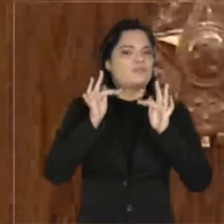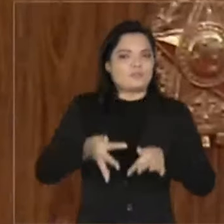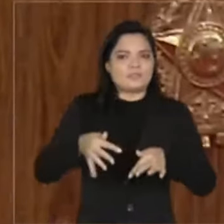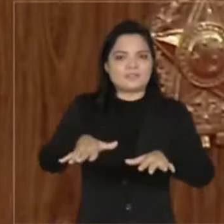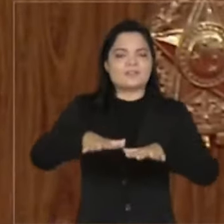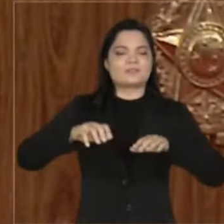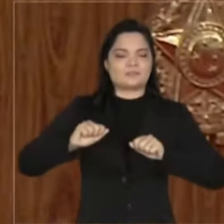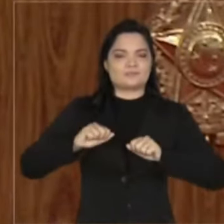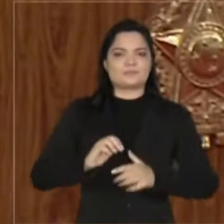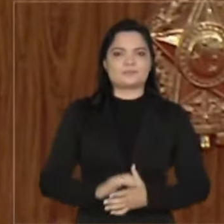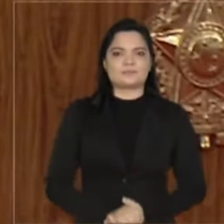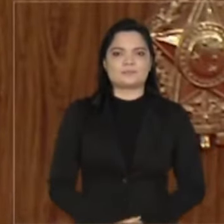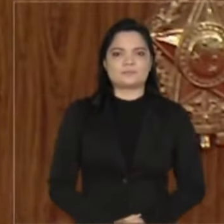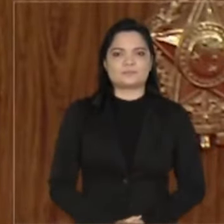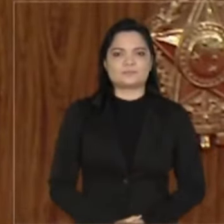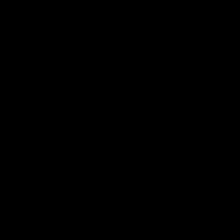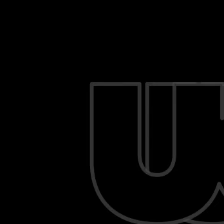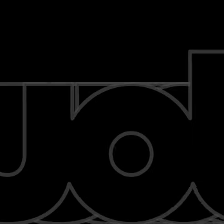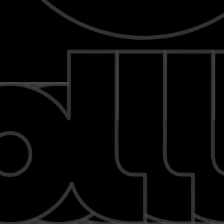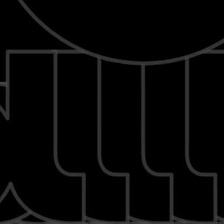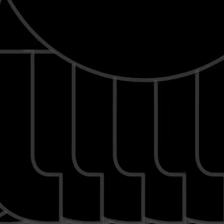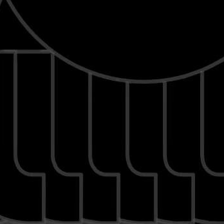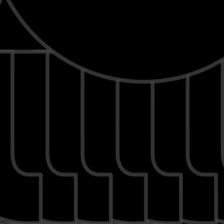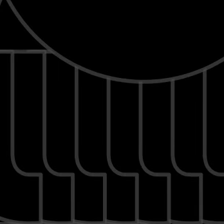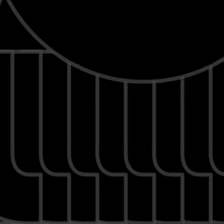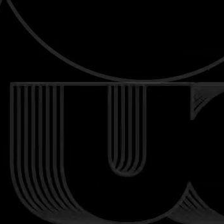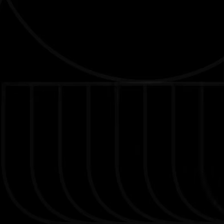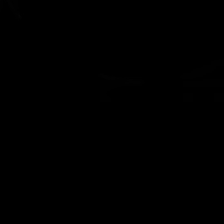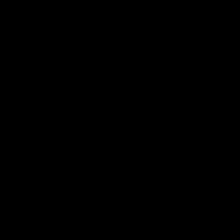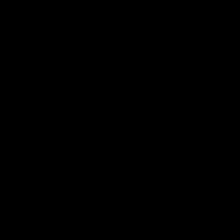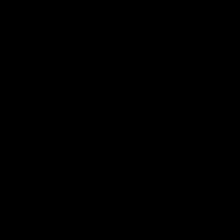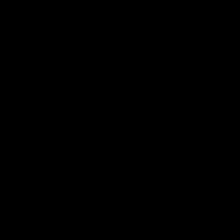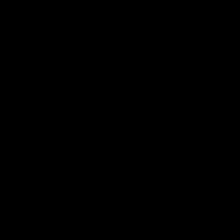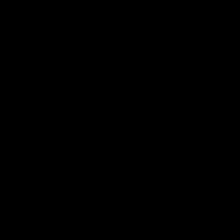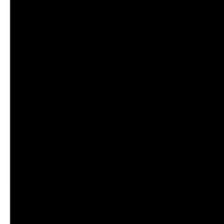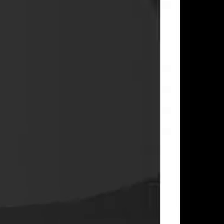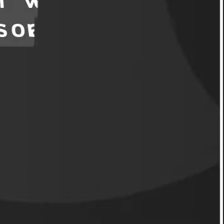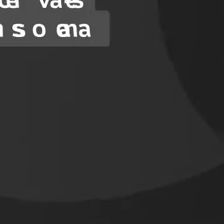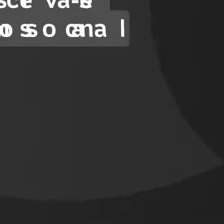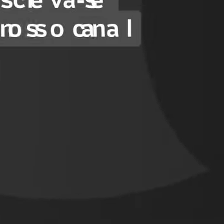sessão.